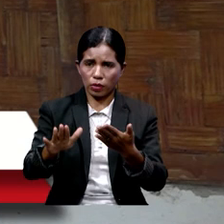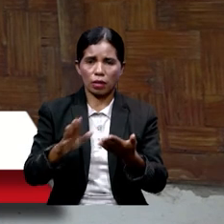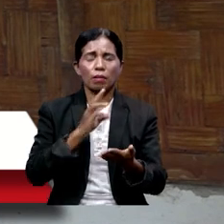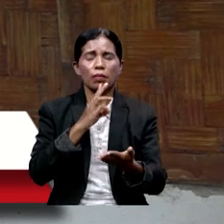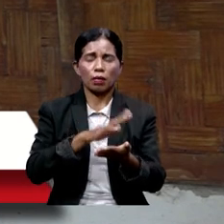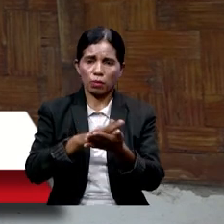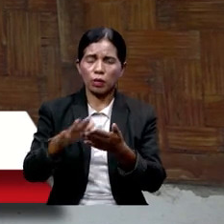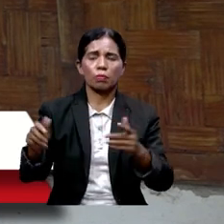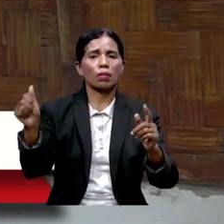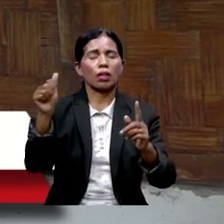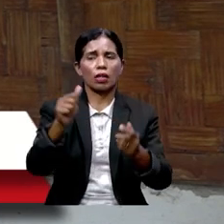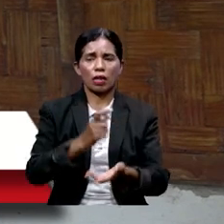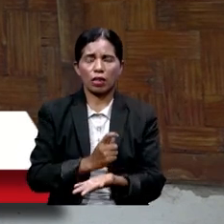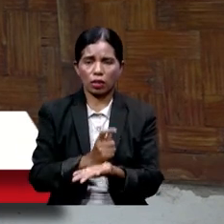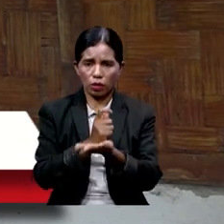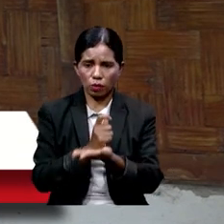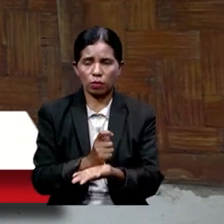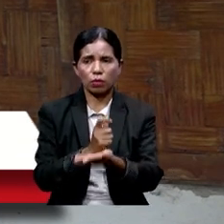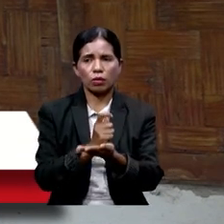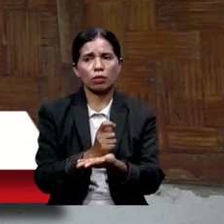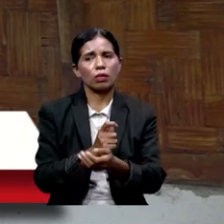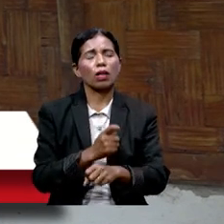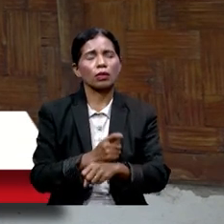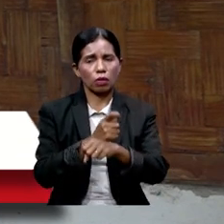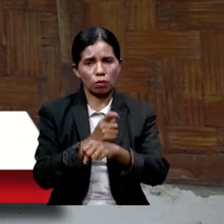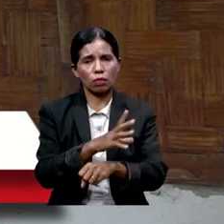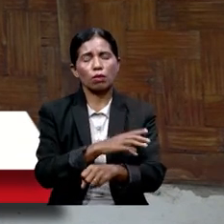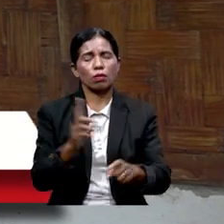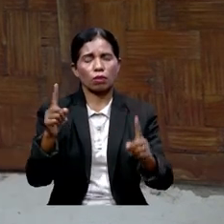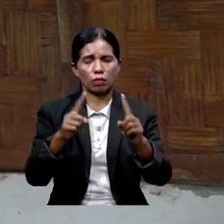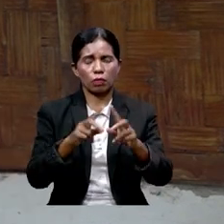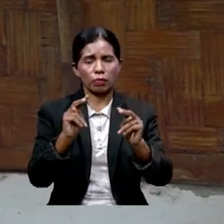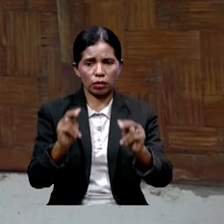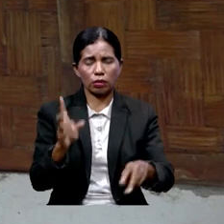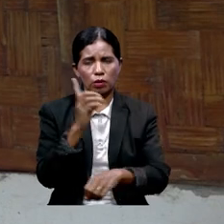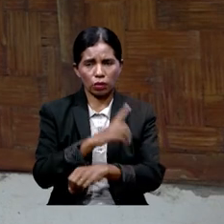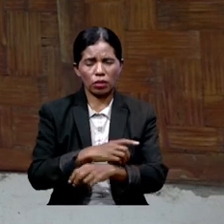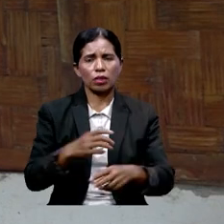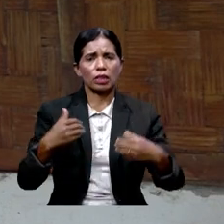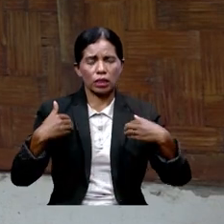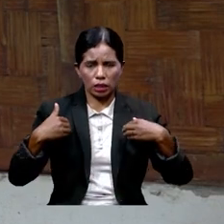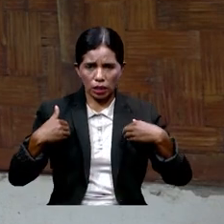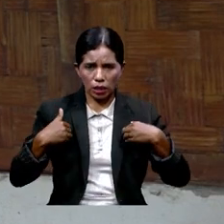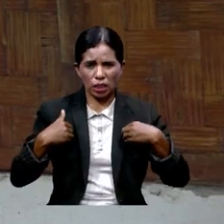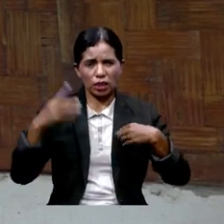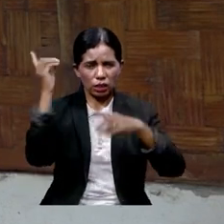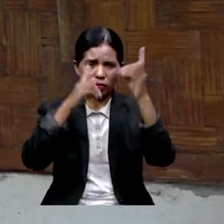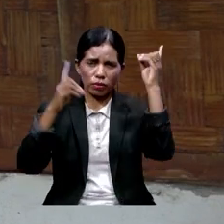na liga ba necessidade básico, comunidade lorong uzanya. Sesa dificuldade hela ba ame,